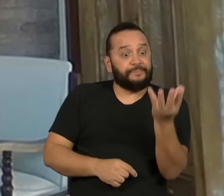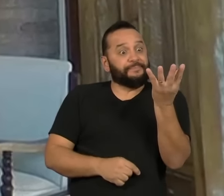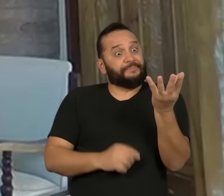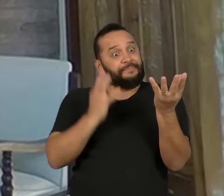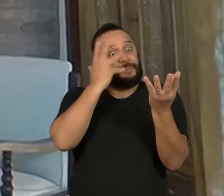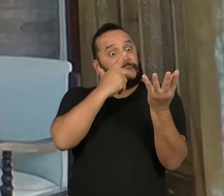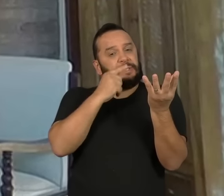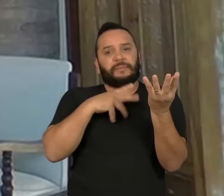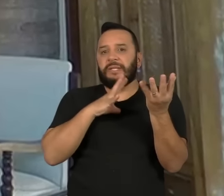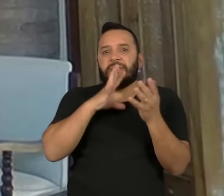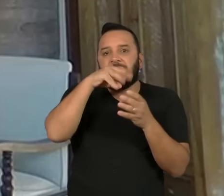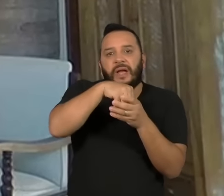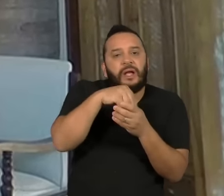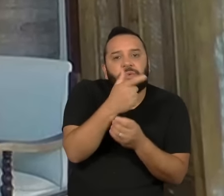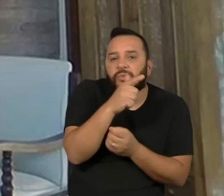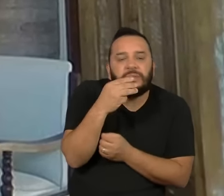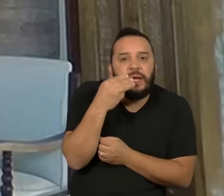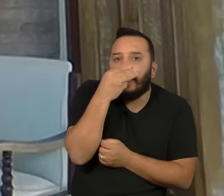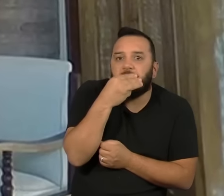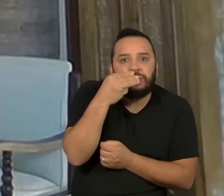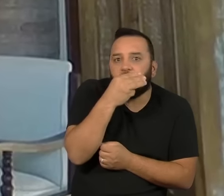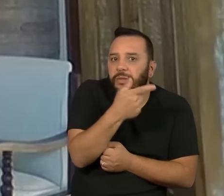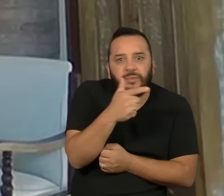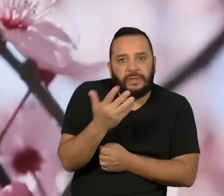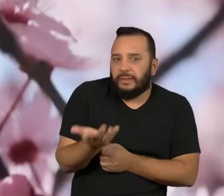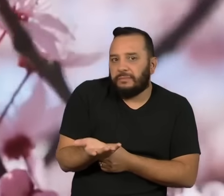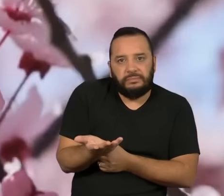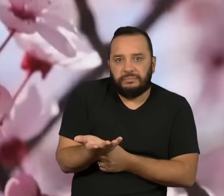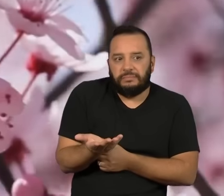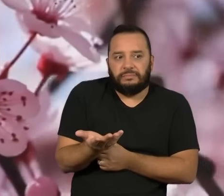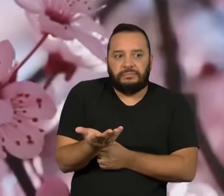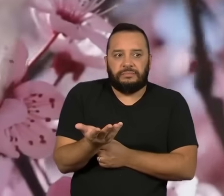consegue produzir a quantidade normal de açúcares.